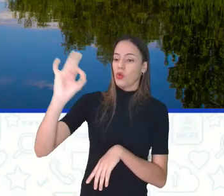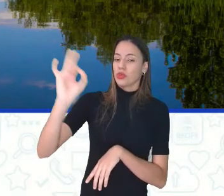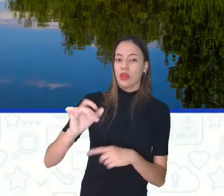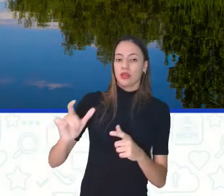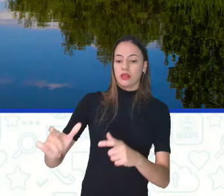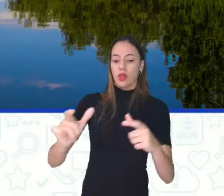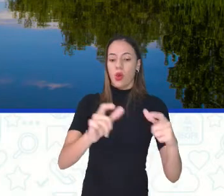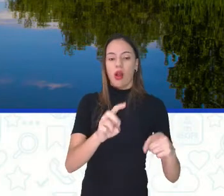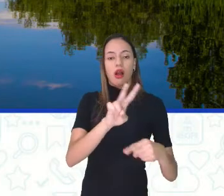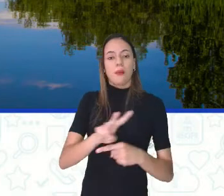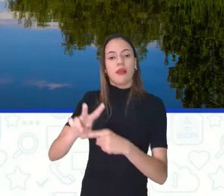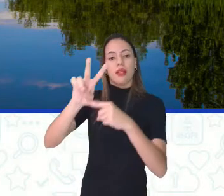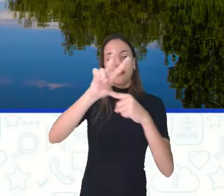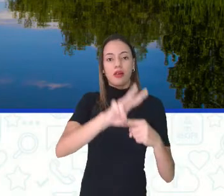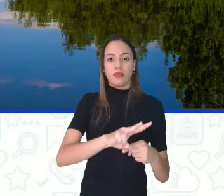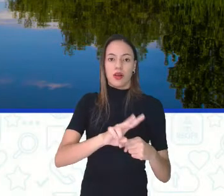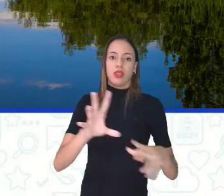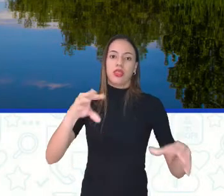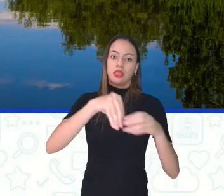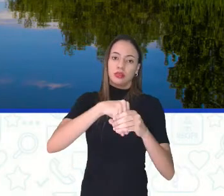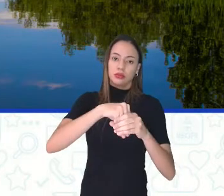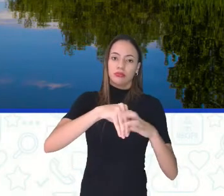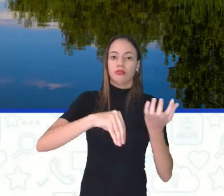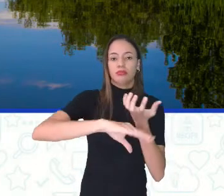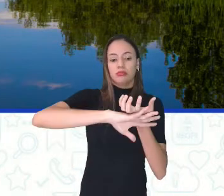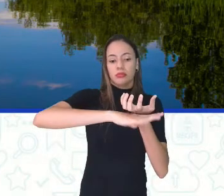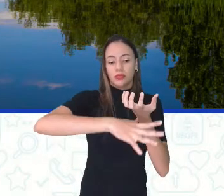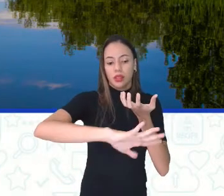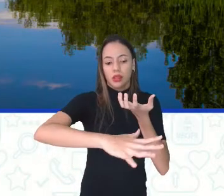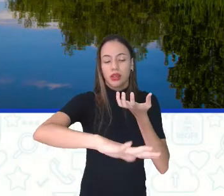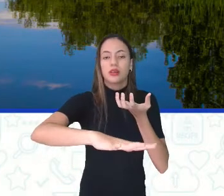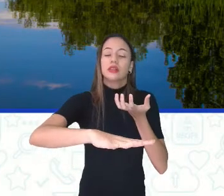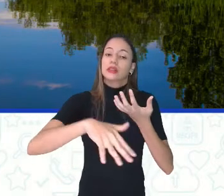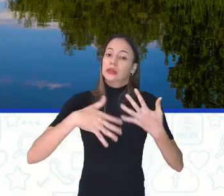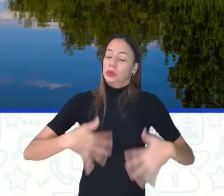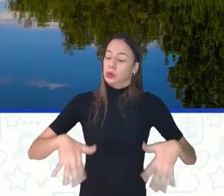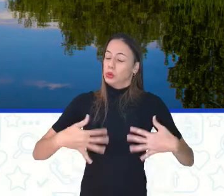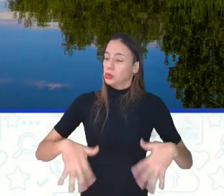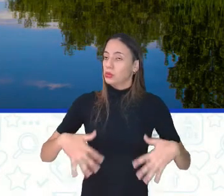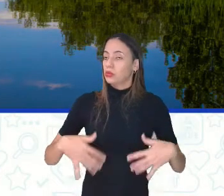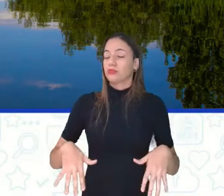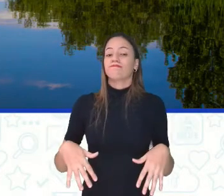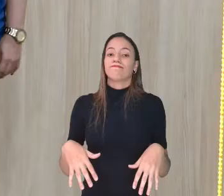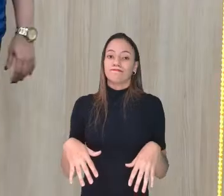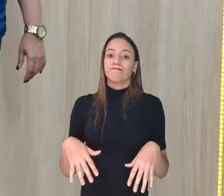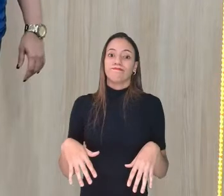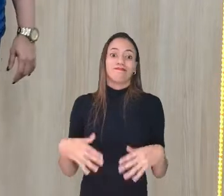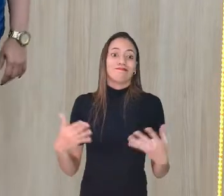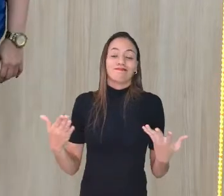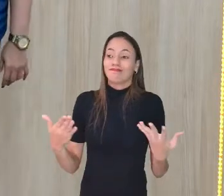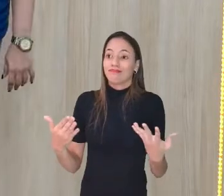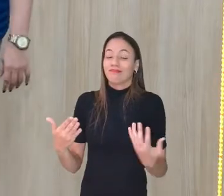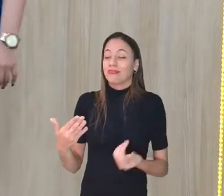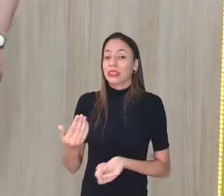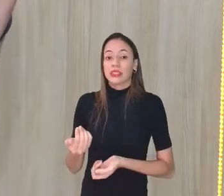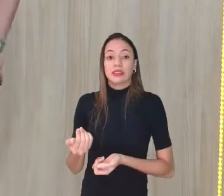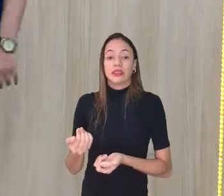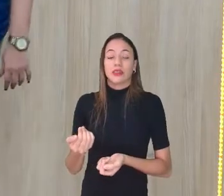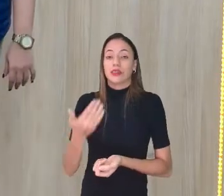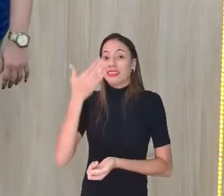unidades de conservação dentro do Pantanal. E isso é uma coisa assim que não dá nem para acreditar,